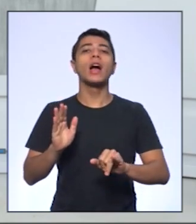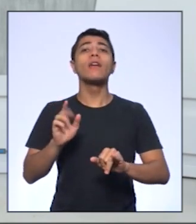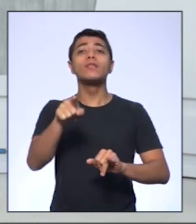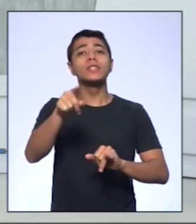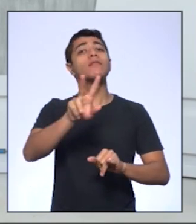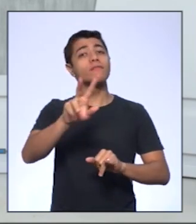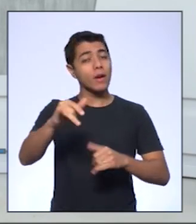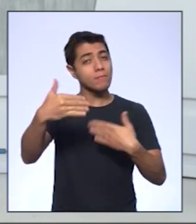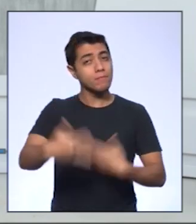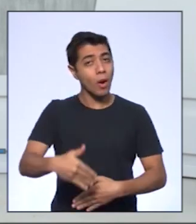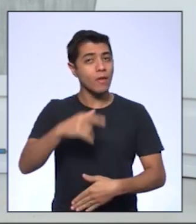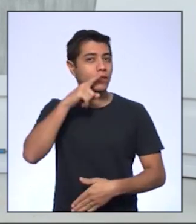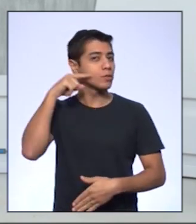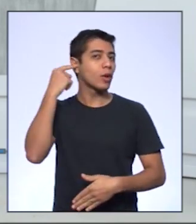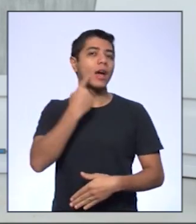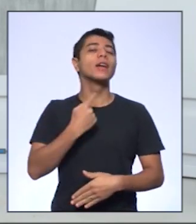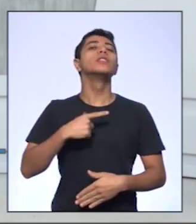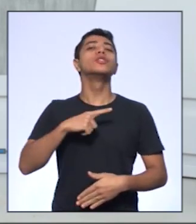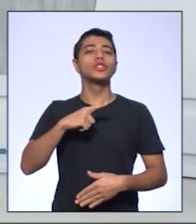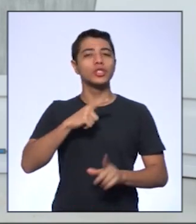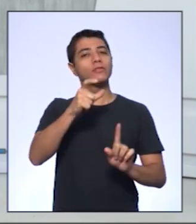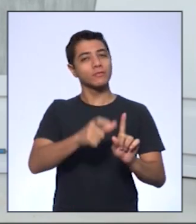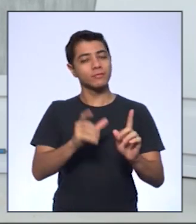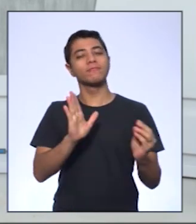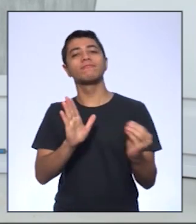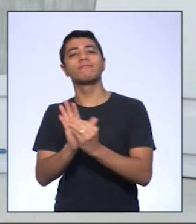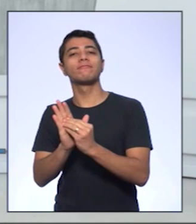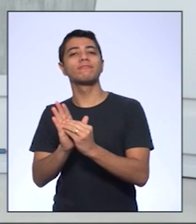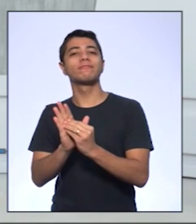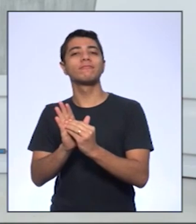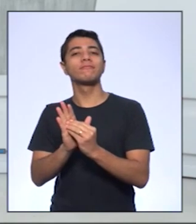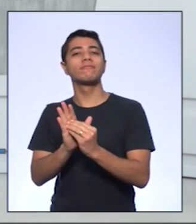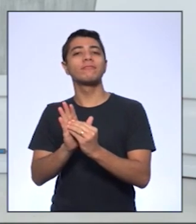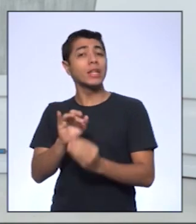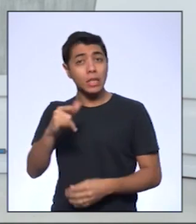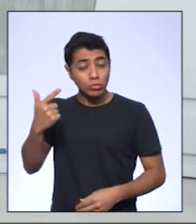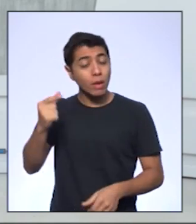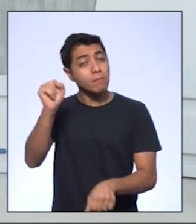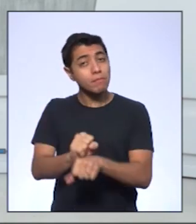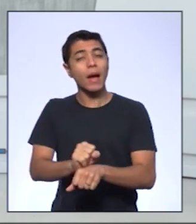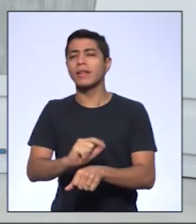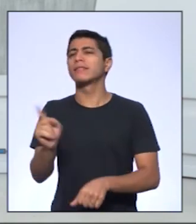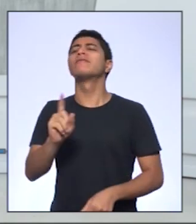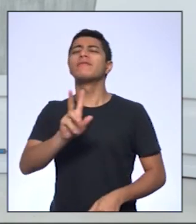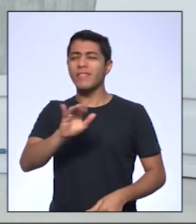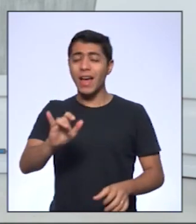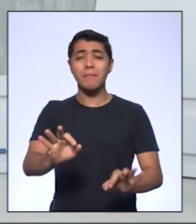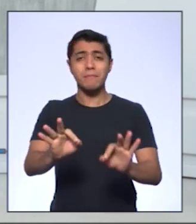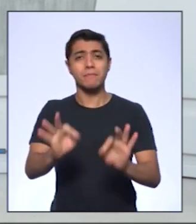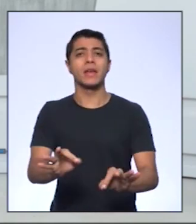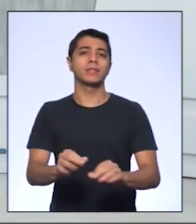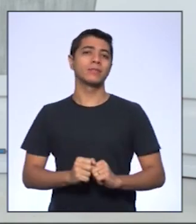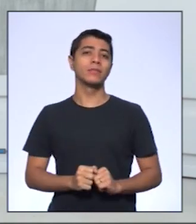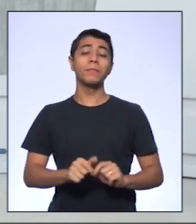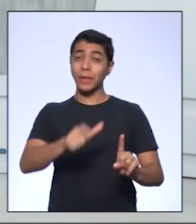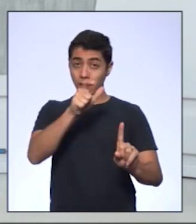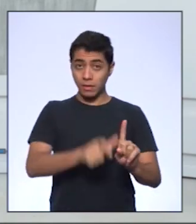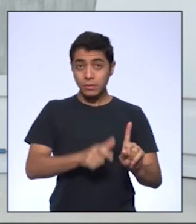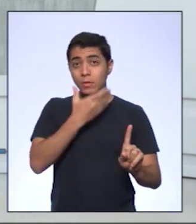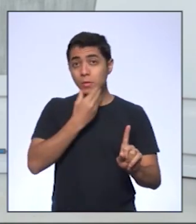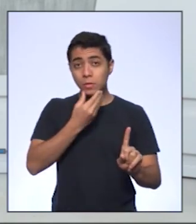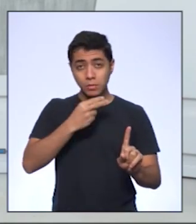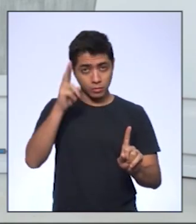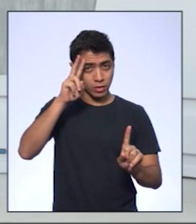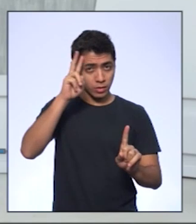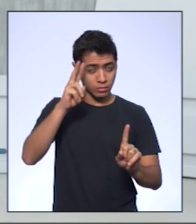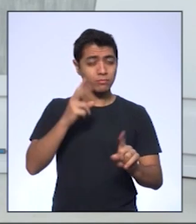tiver, para, mano. Nossa, aposta que quiser, vai ter questão dele. E o Jacques Le Goff, nessa concepção de renascimento urbano